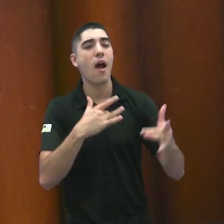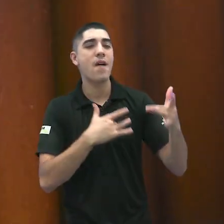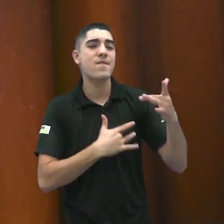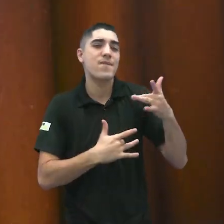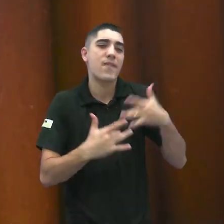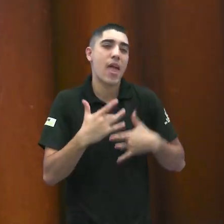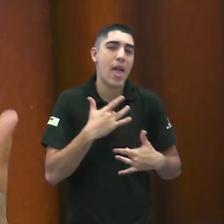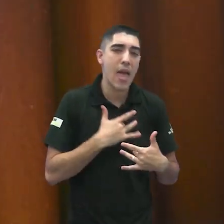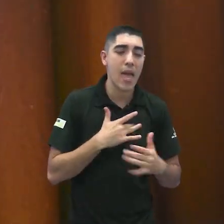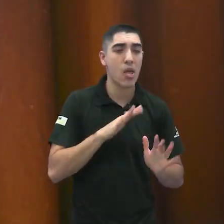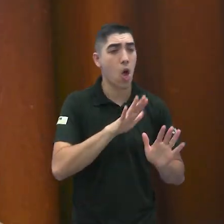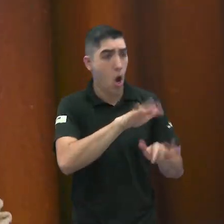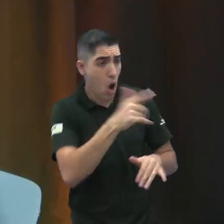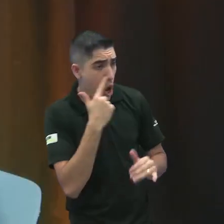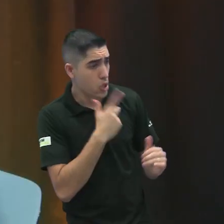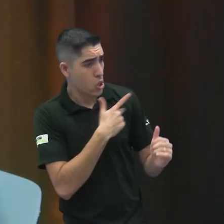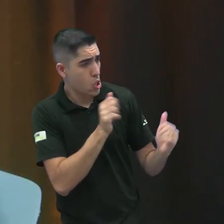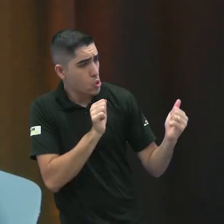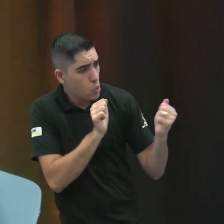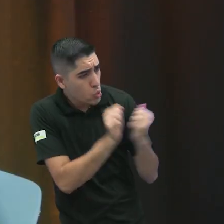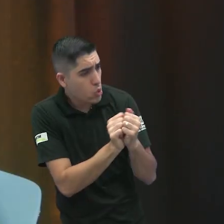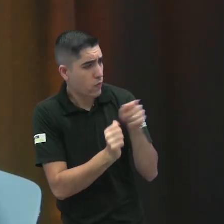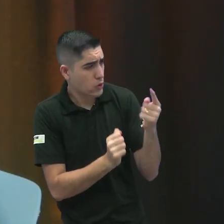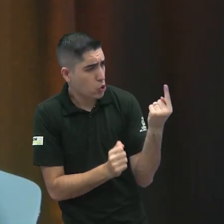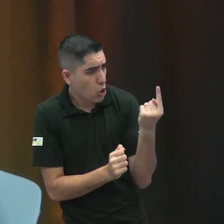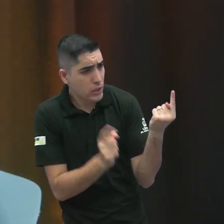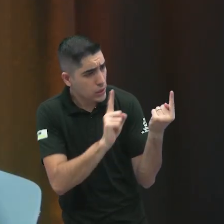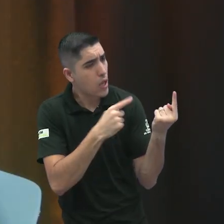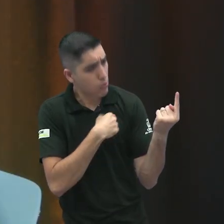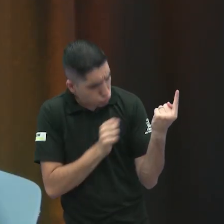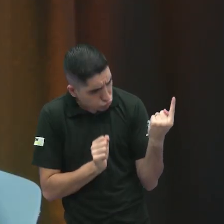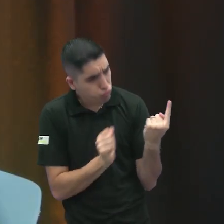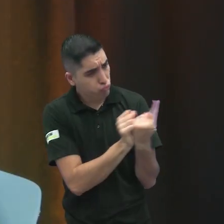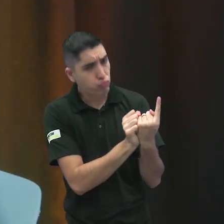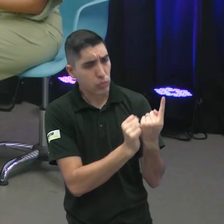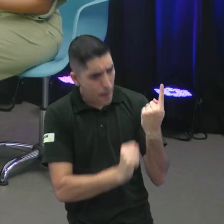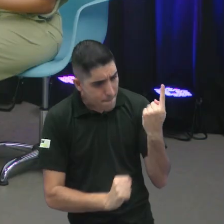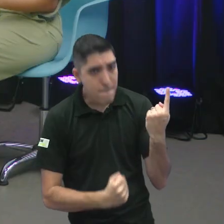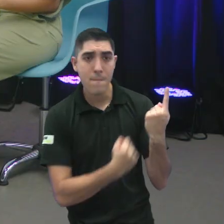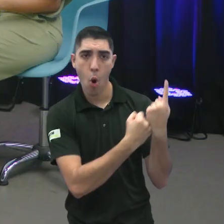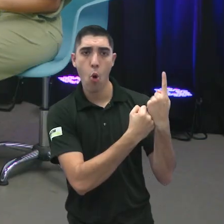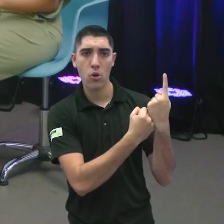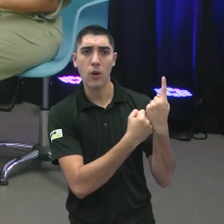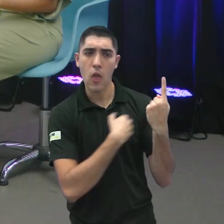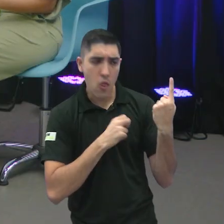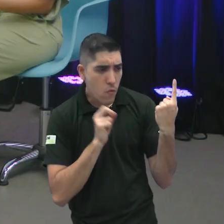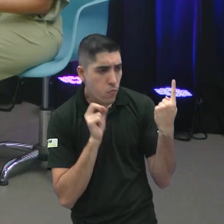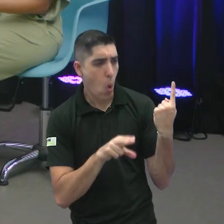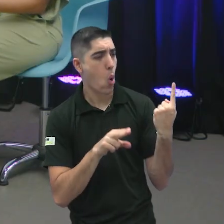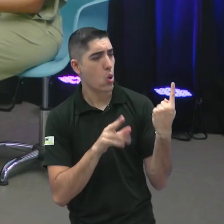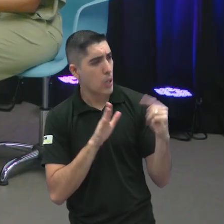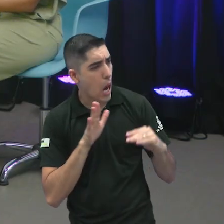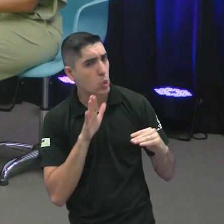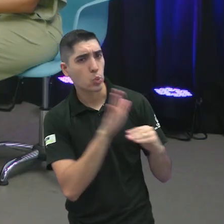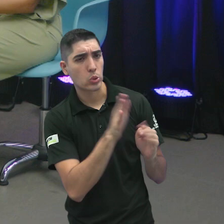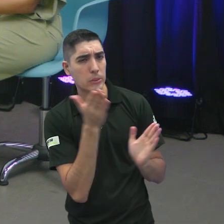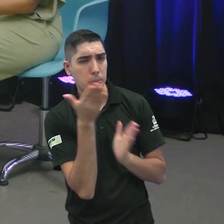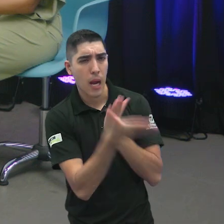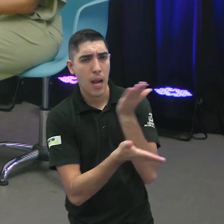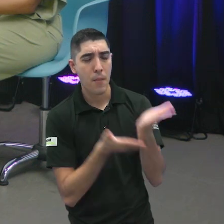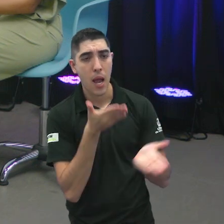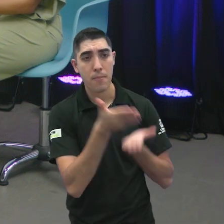desse acolhimento para dizer para ele, vamos junto, você não está sozinho, a gente vai caminhar e dar uma previsibilidade daquilo que